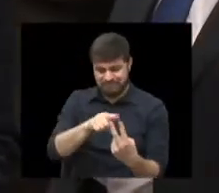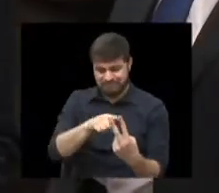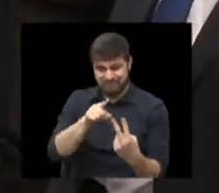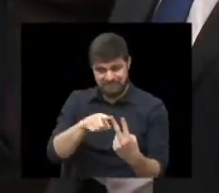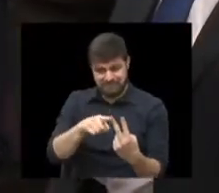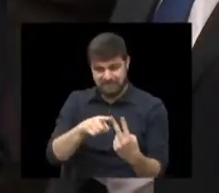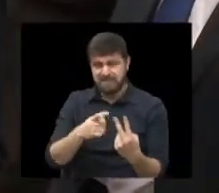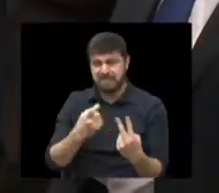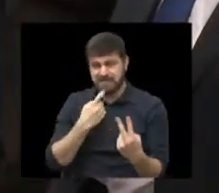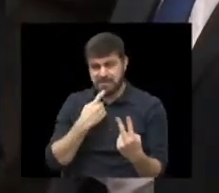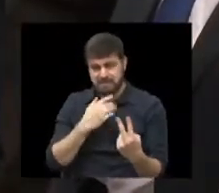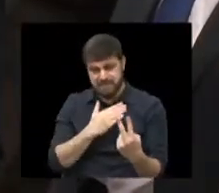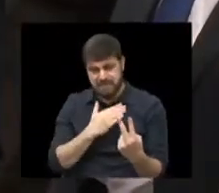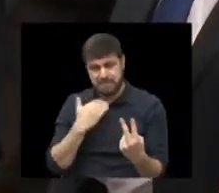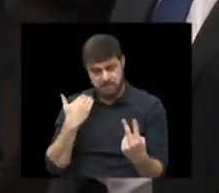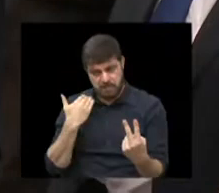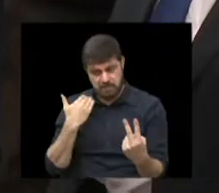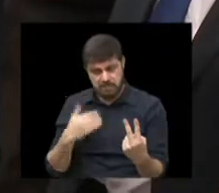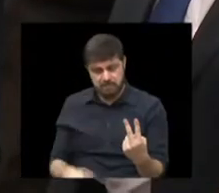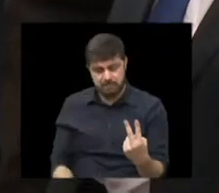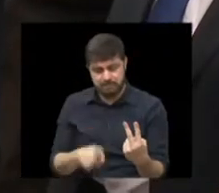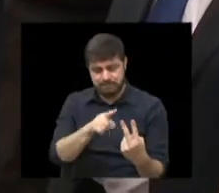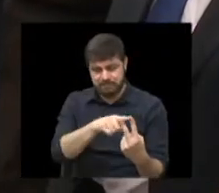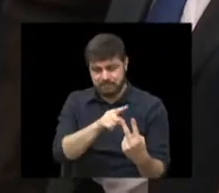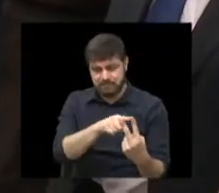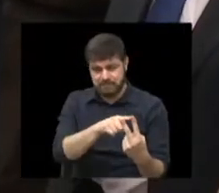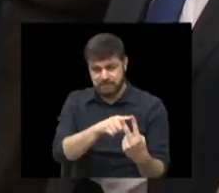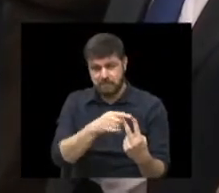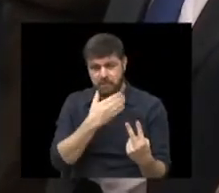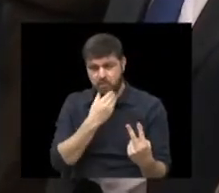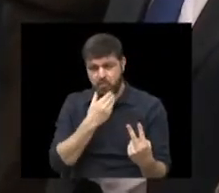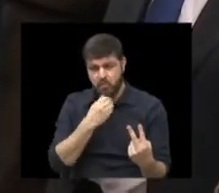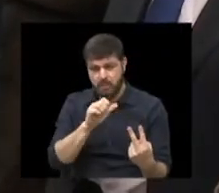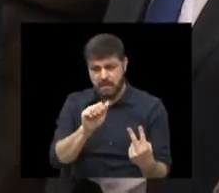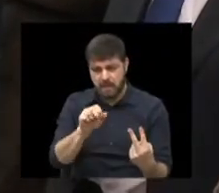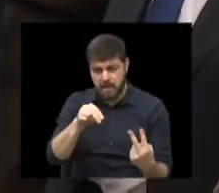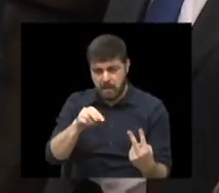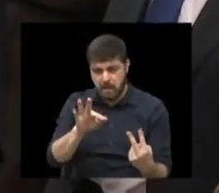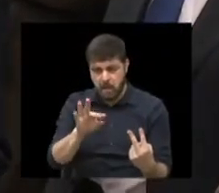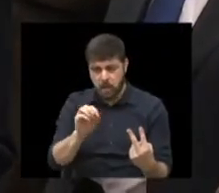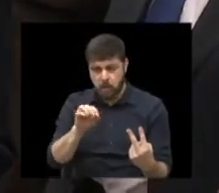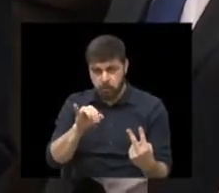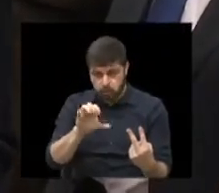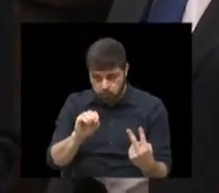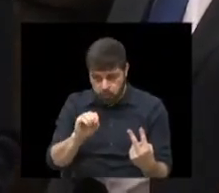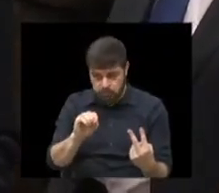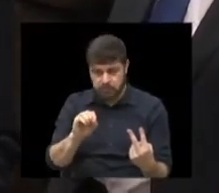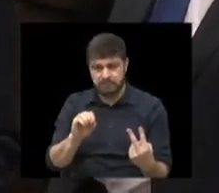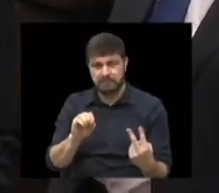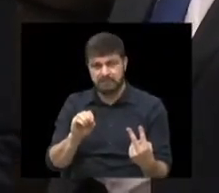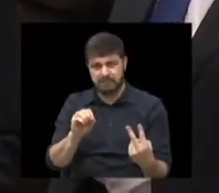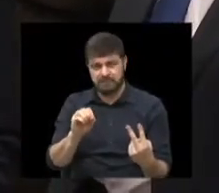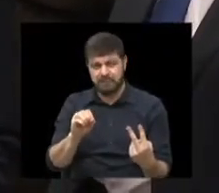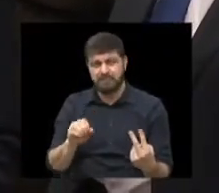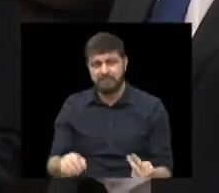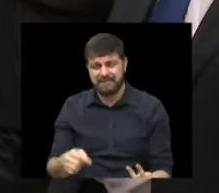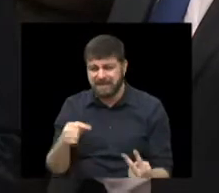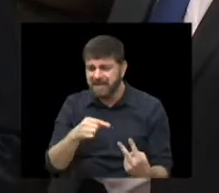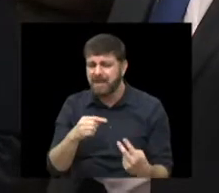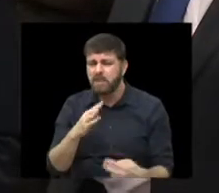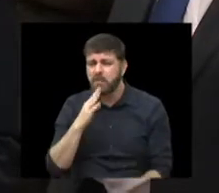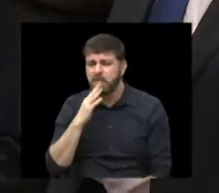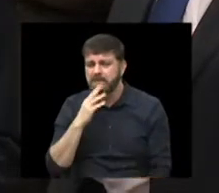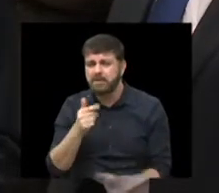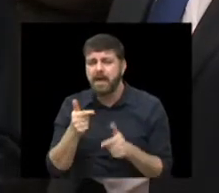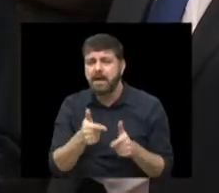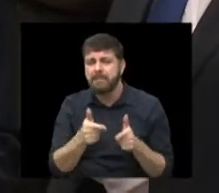da nossa cidade falecidas. Antônio Carlos Couto de Barros Filho, que era